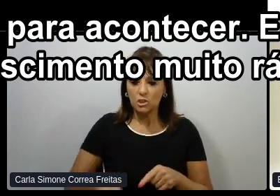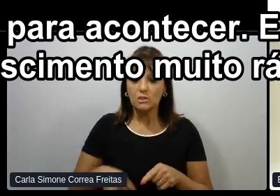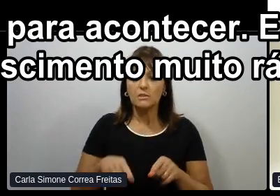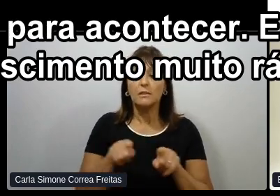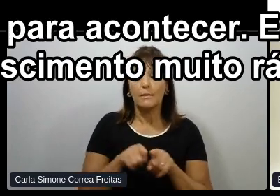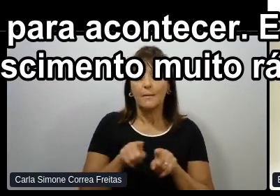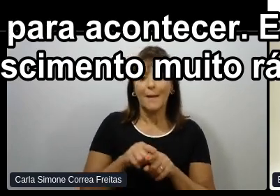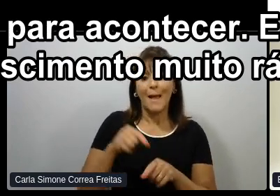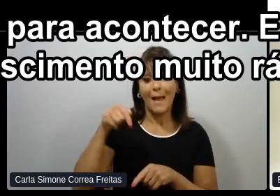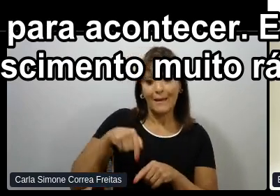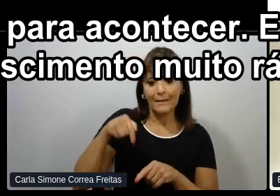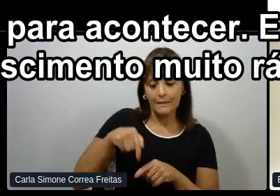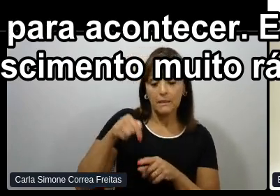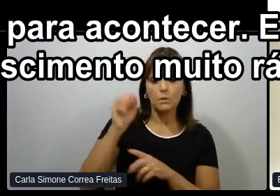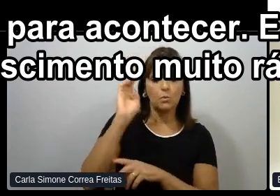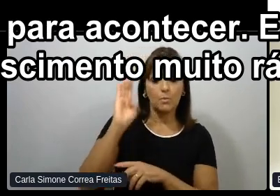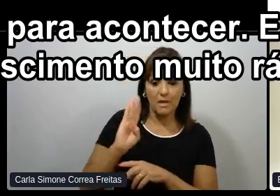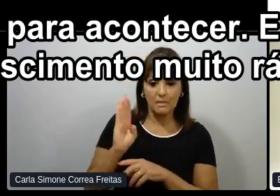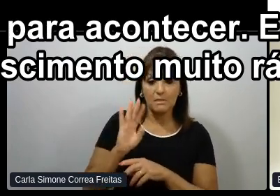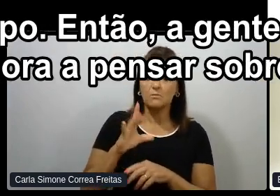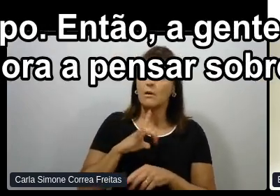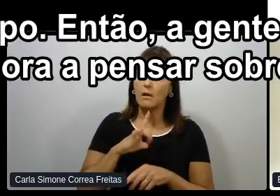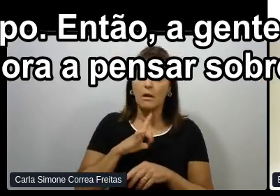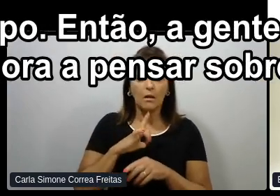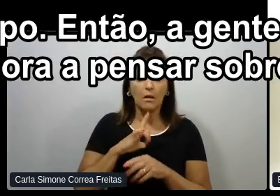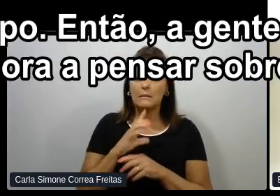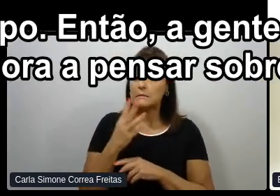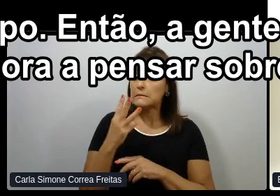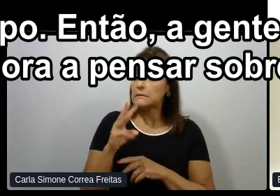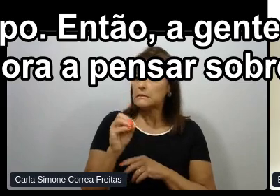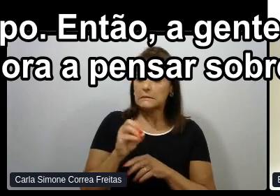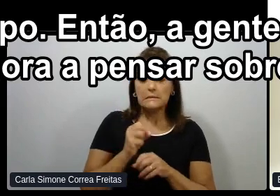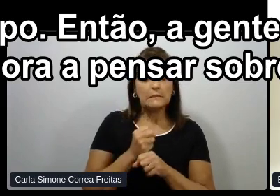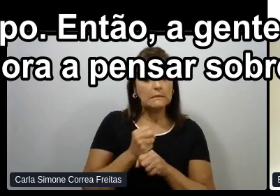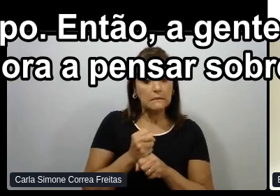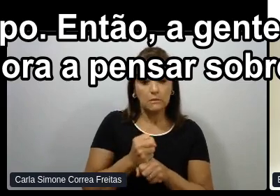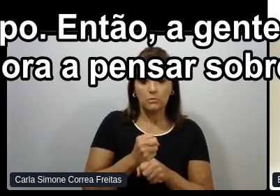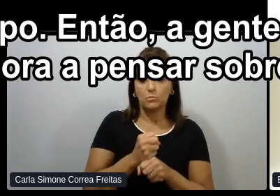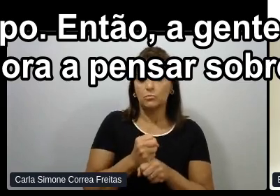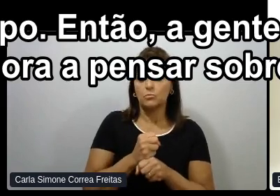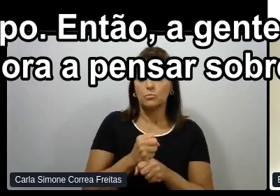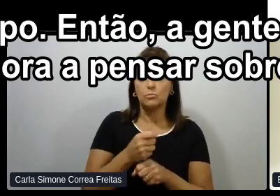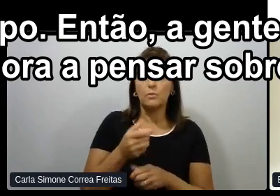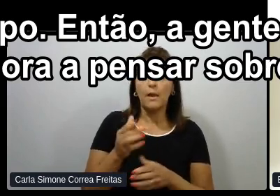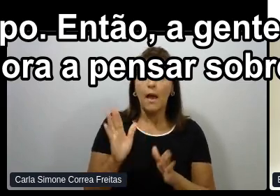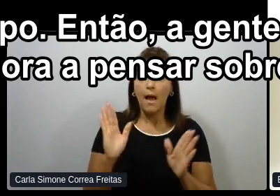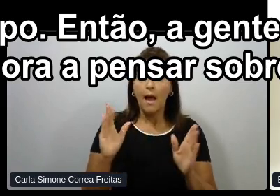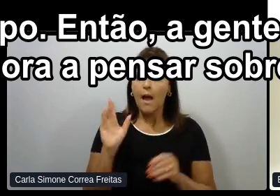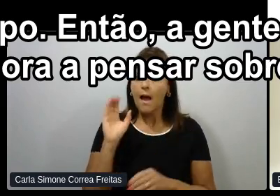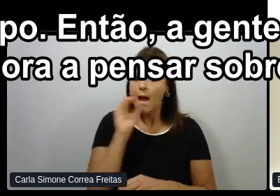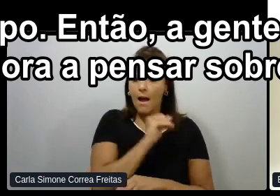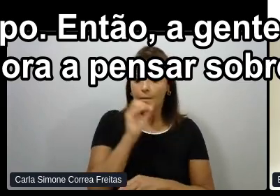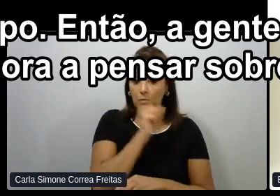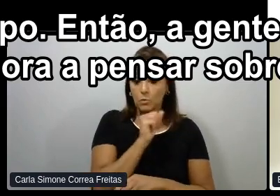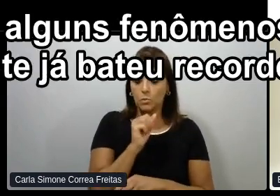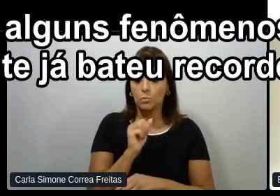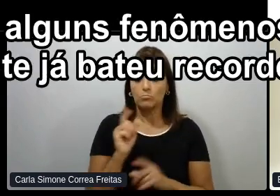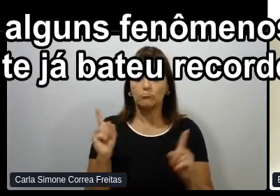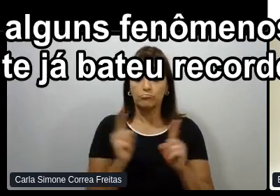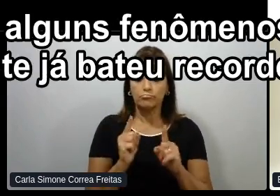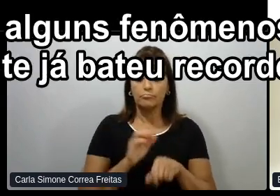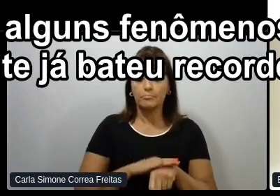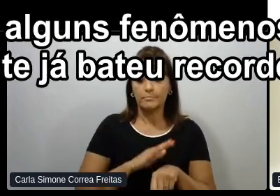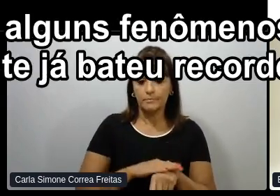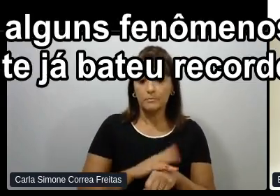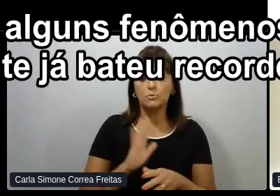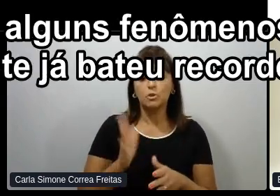Tem a questão também da aposentadoria, que é uma questão importante para os idosos, né? Nos Estados Unidos, em 2020, mais de 3 milhões de